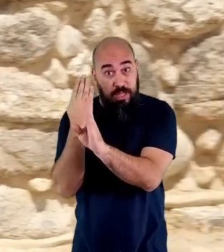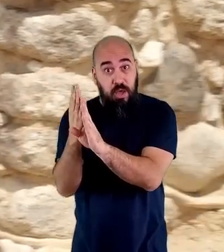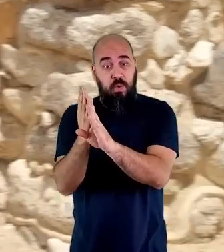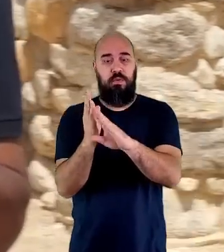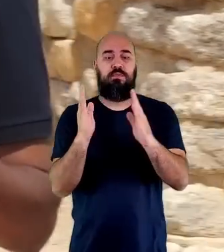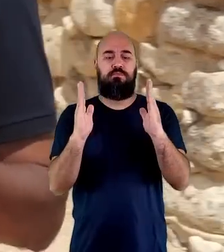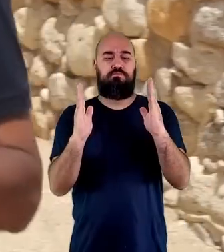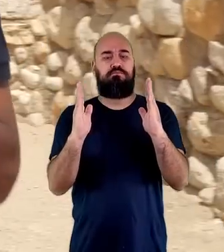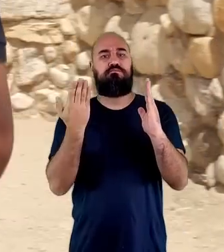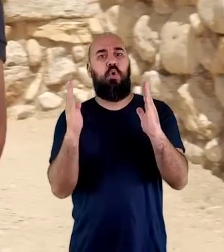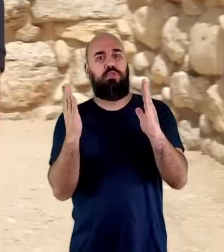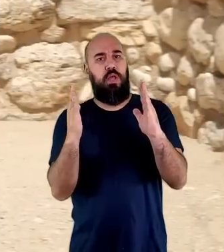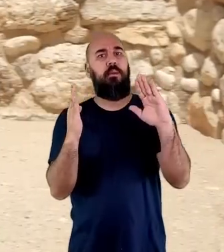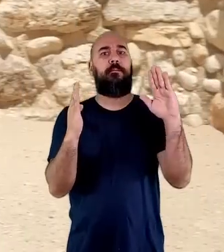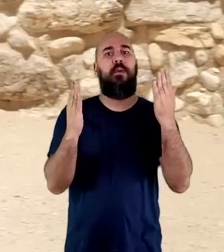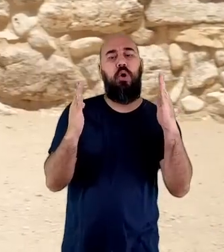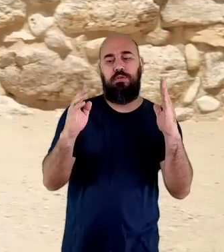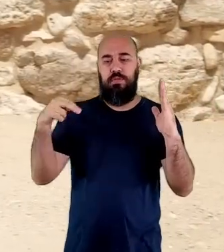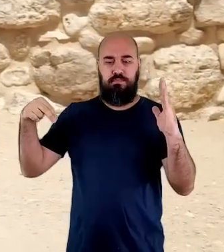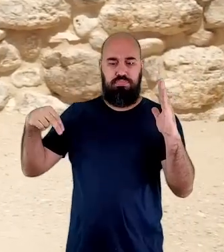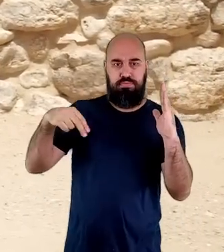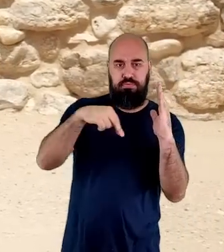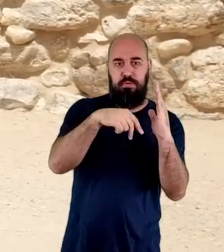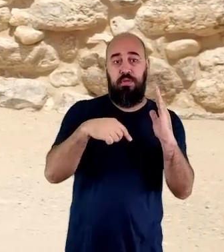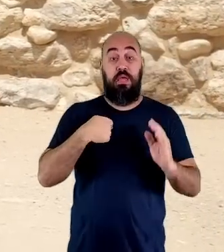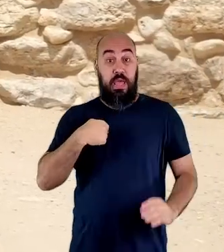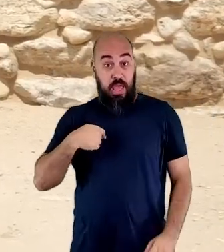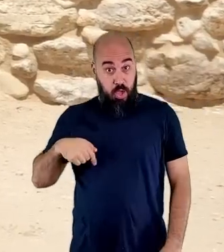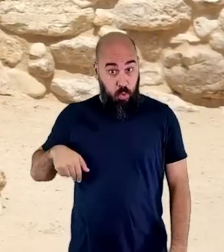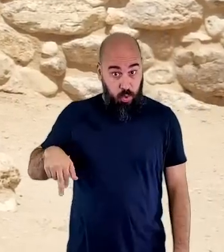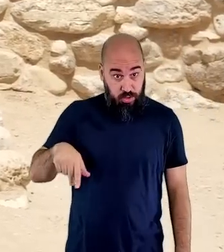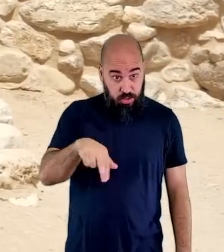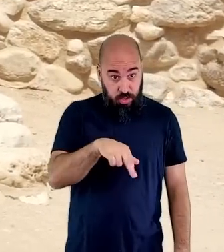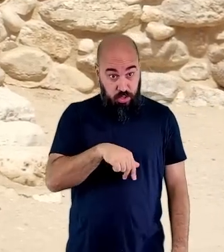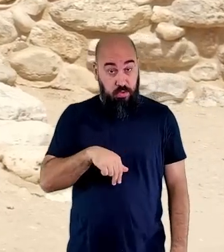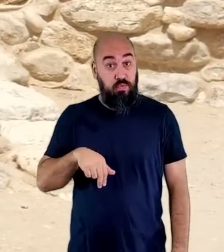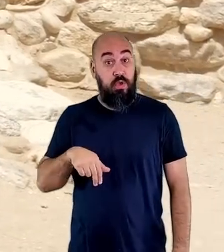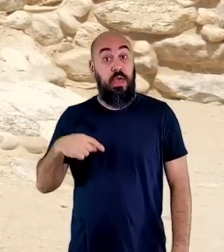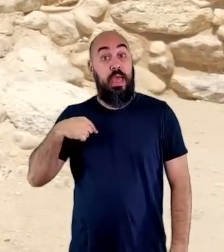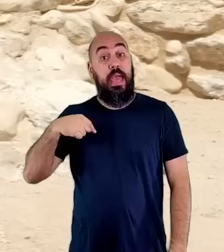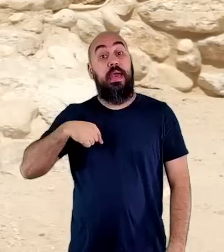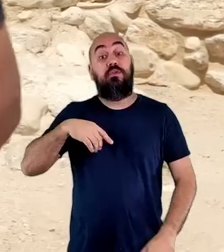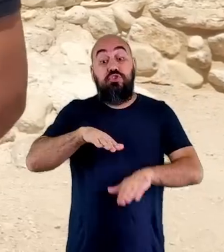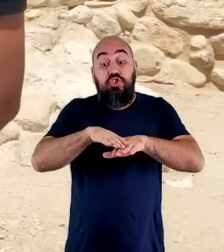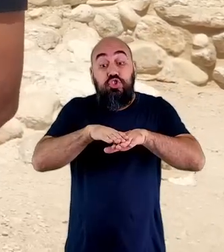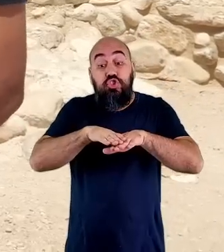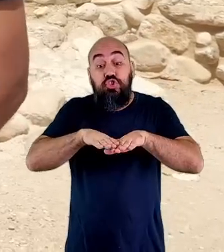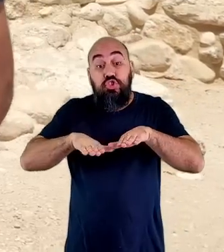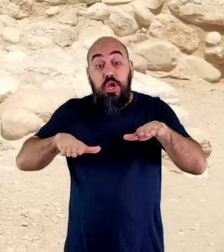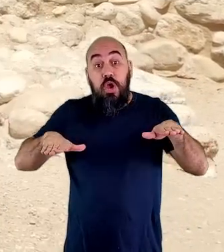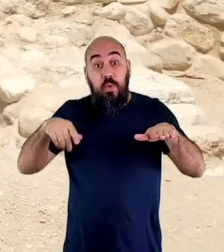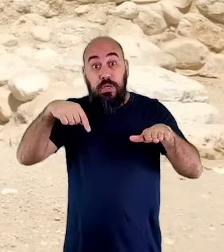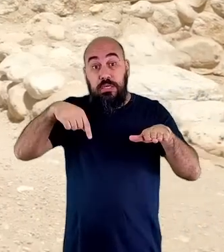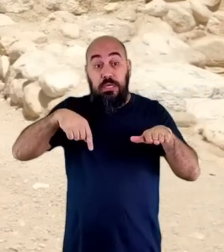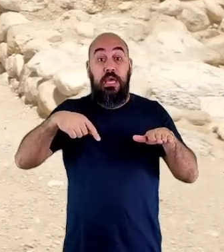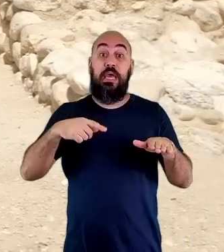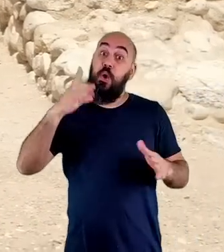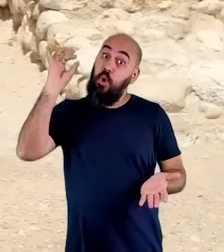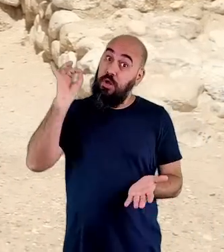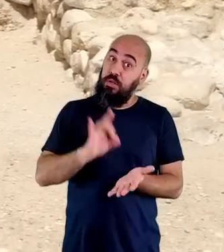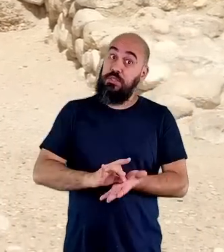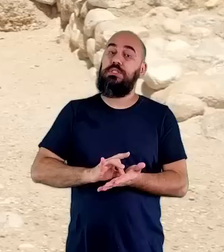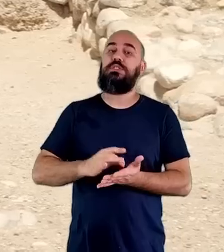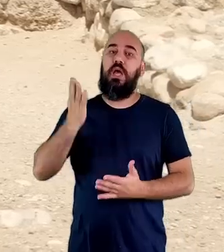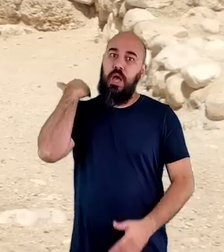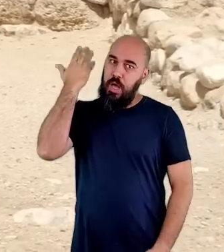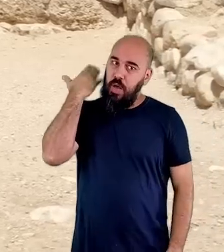em programas anteriores? Esse piso pelo qual estou passando aqui agora era o chão original da cidade e essas pedras mais ao